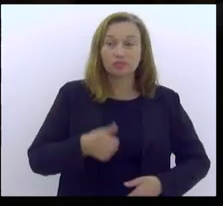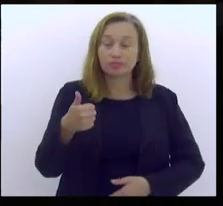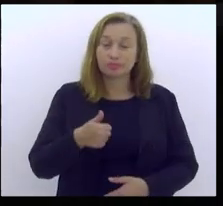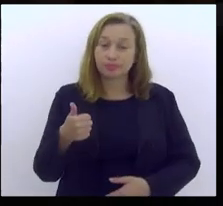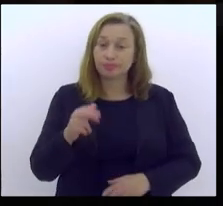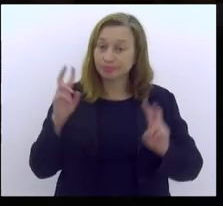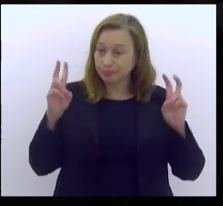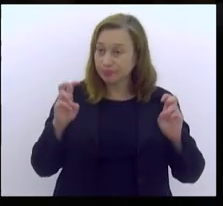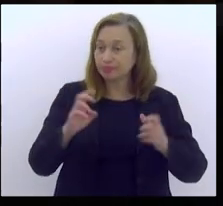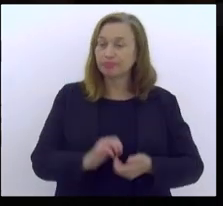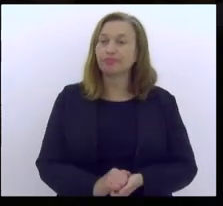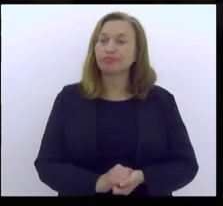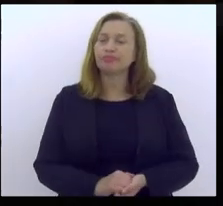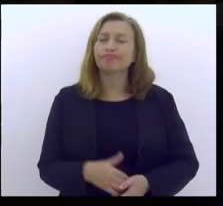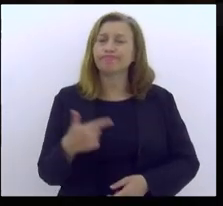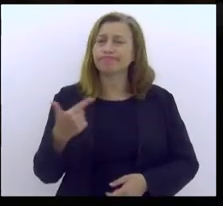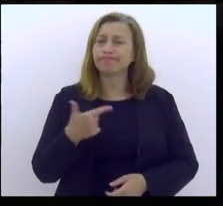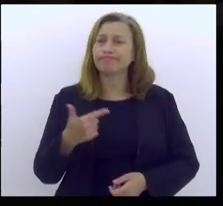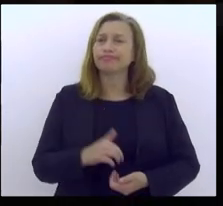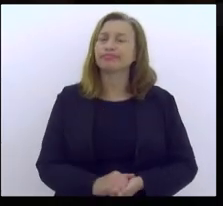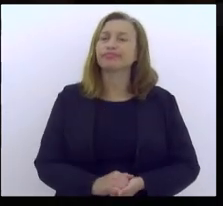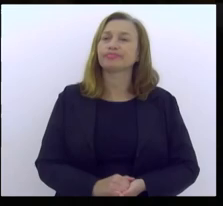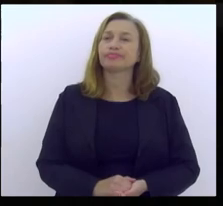ponto. O segundo,